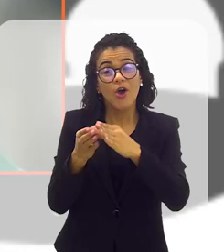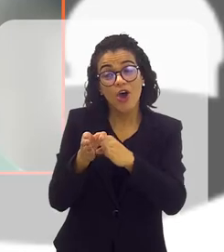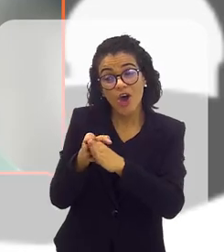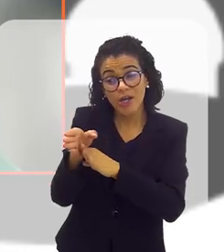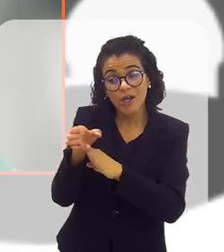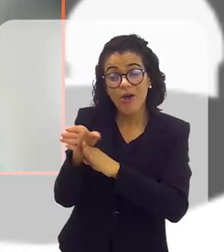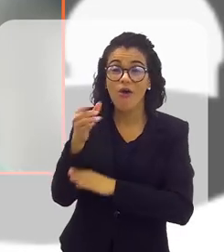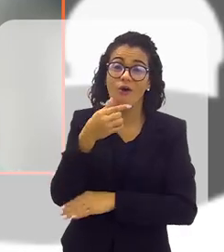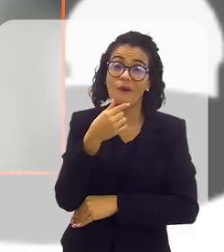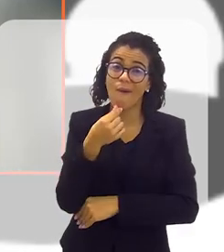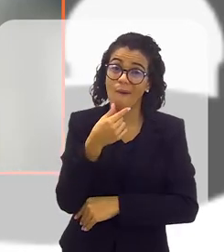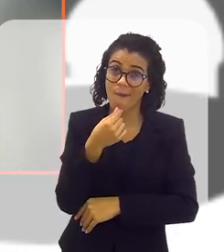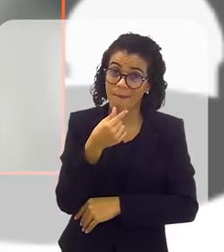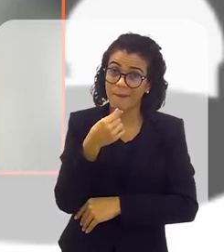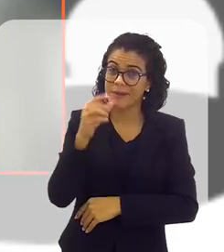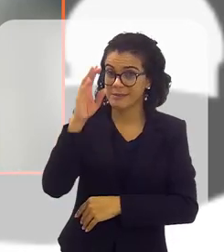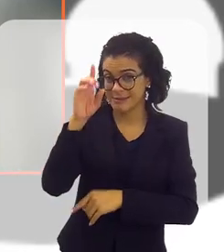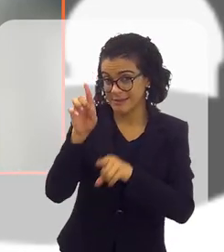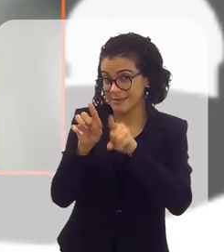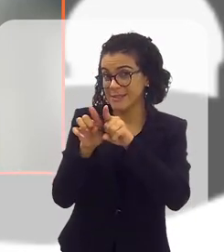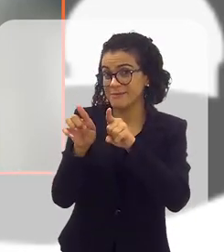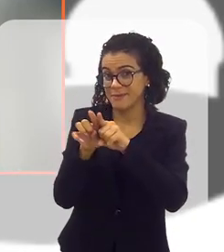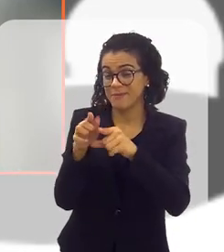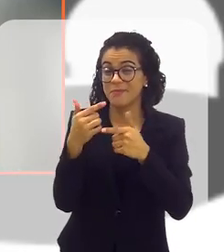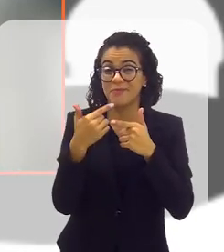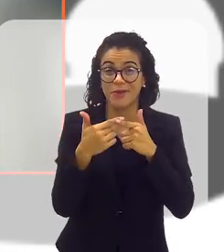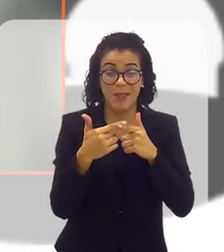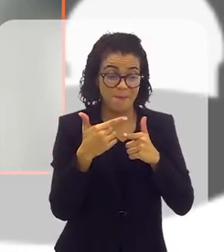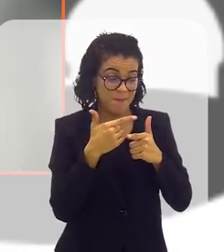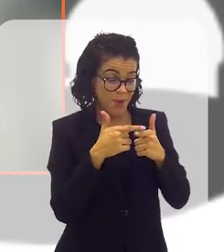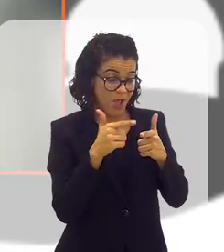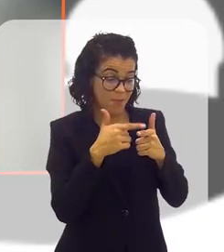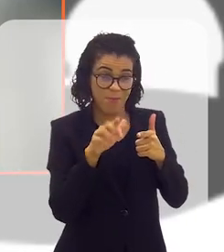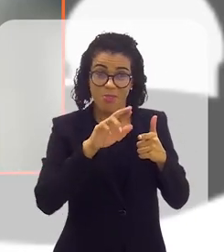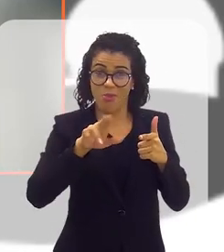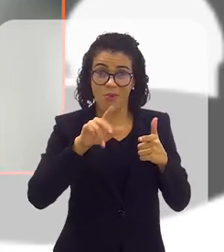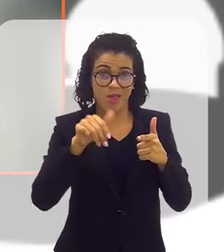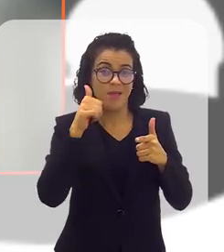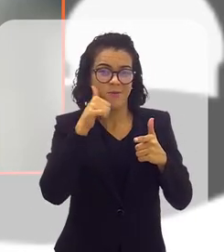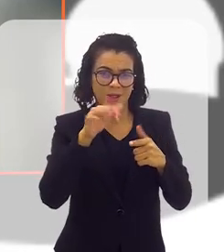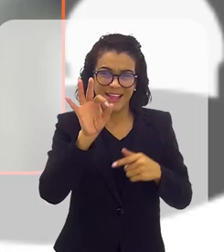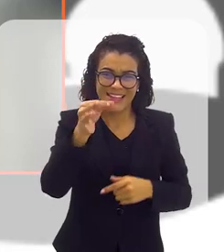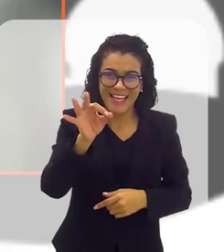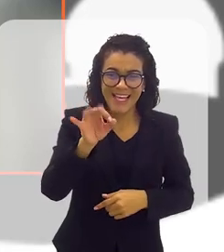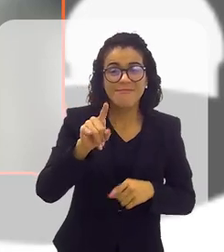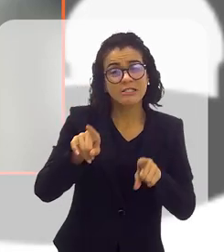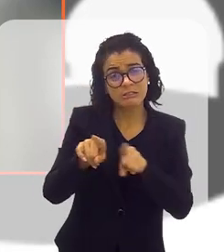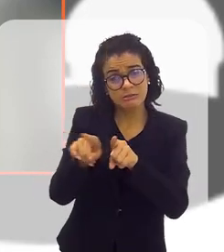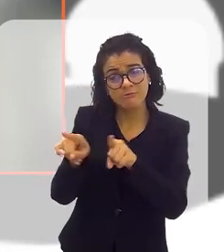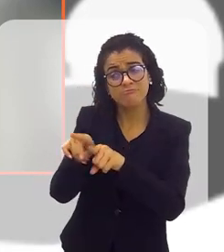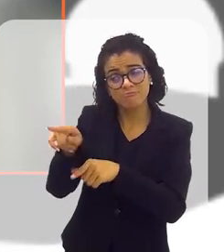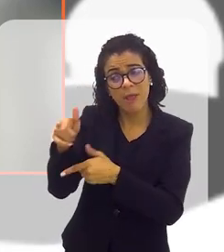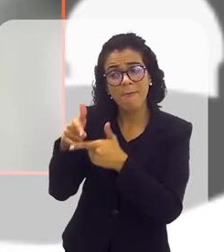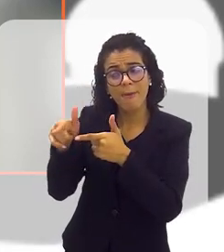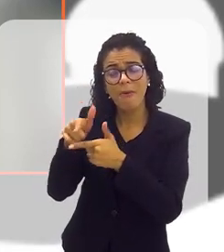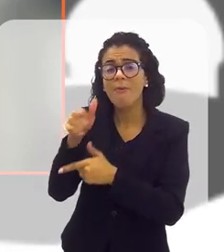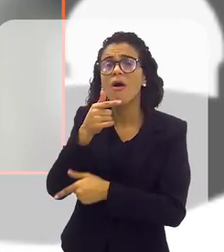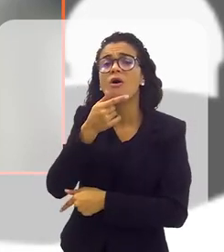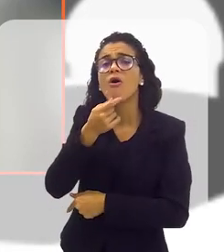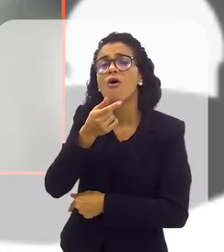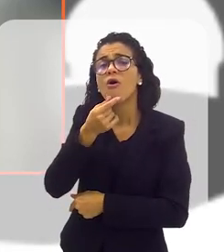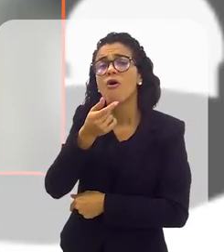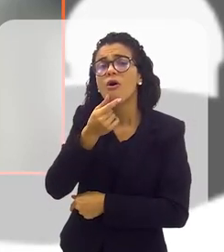empresas, orientando os homens também, porque esse problema não é das mulheres, é também dos